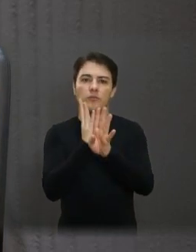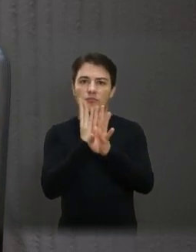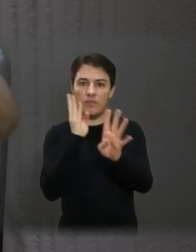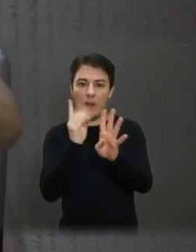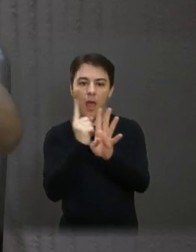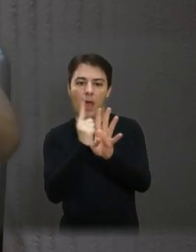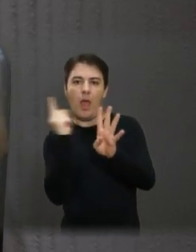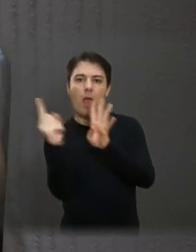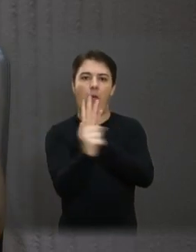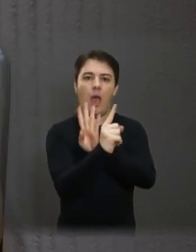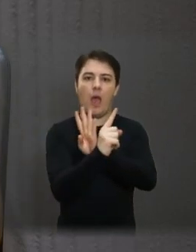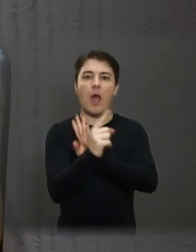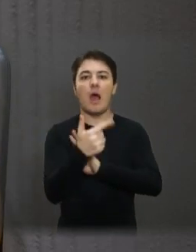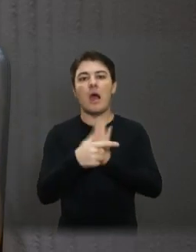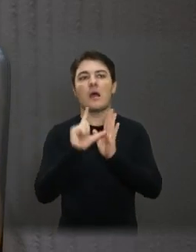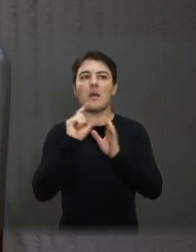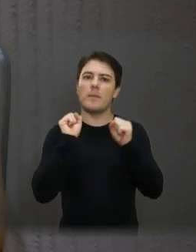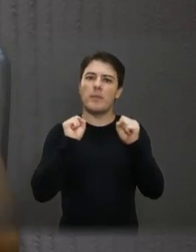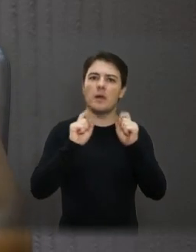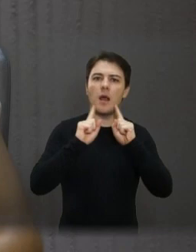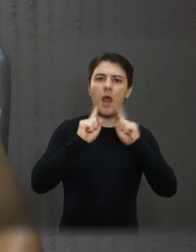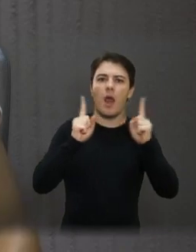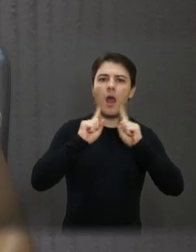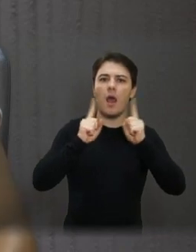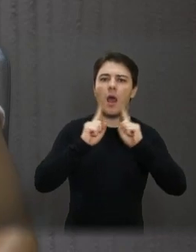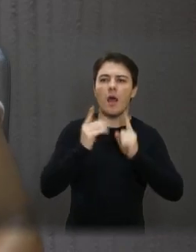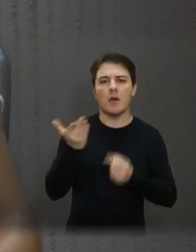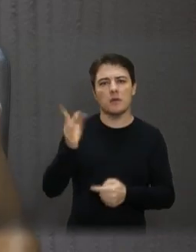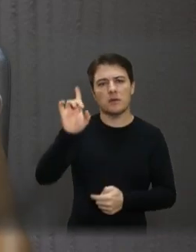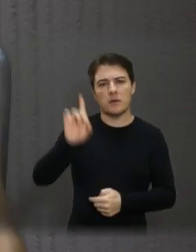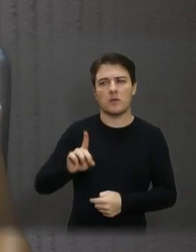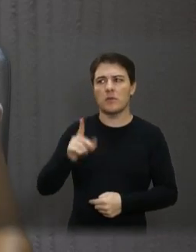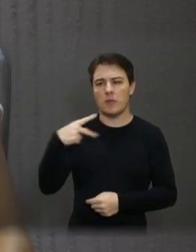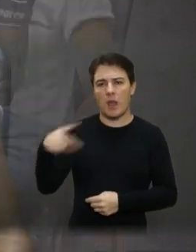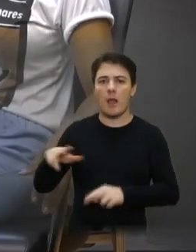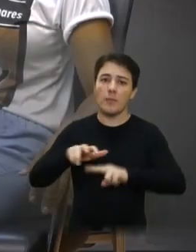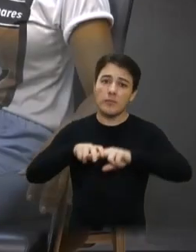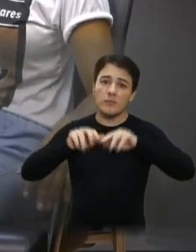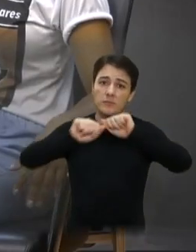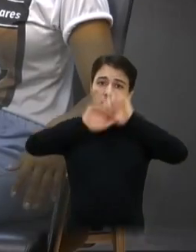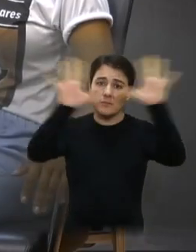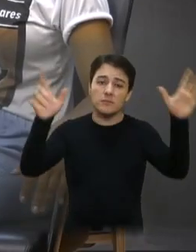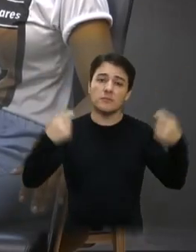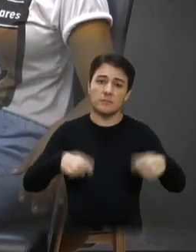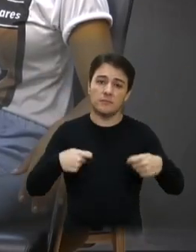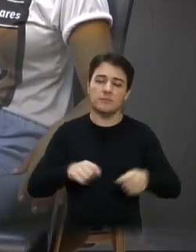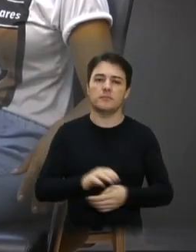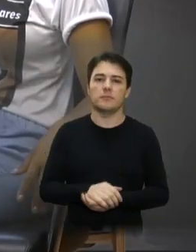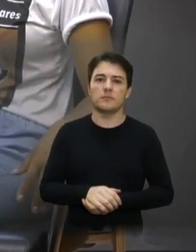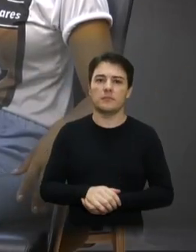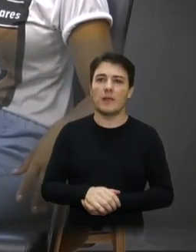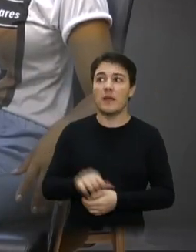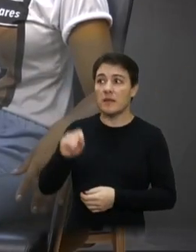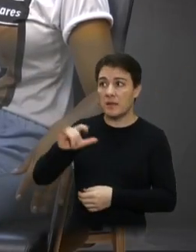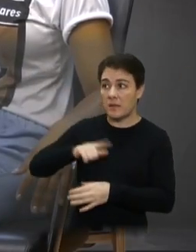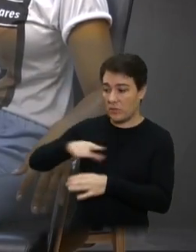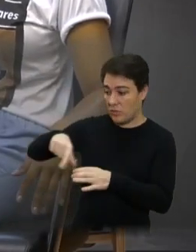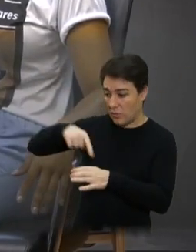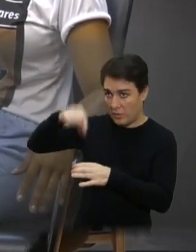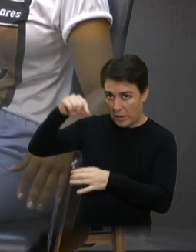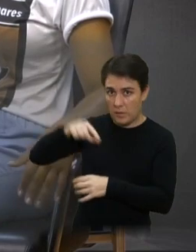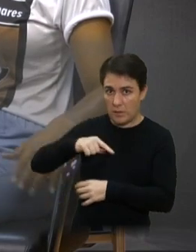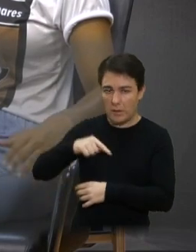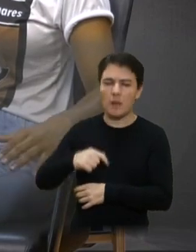colocado na frente dela ou não aí ela pode reclamar os direitos dela por isso a transparência é importante ainda que ocorra o processo de sorteio também